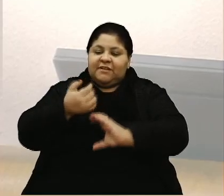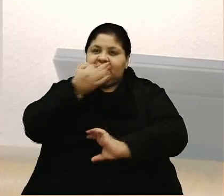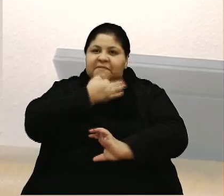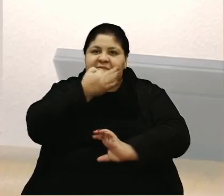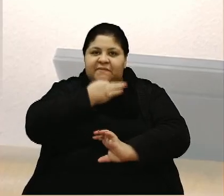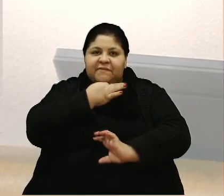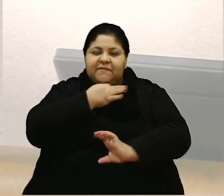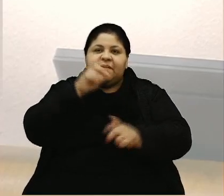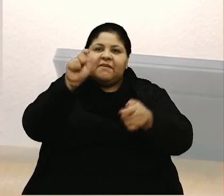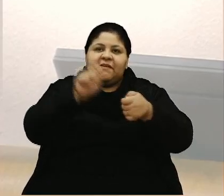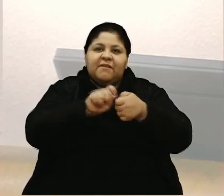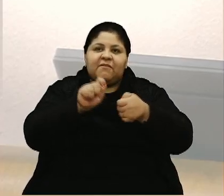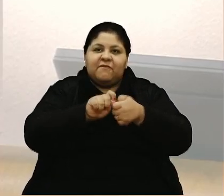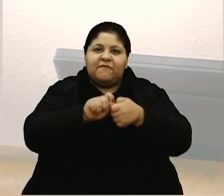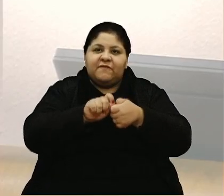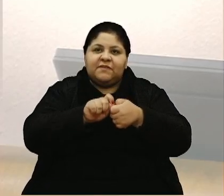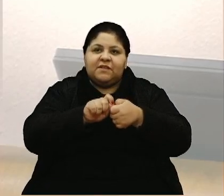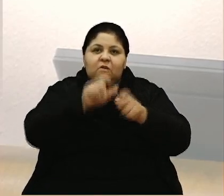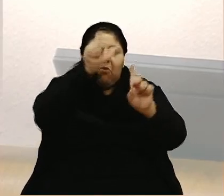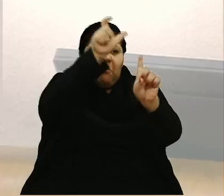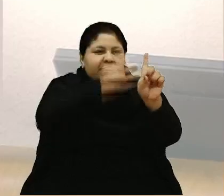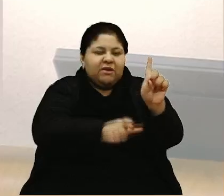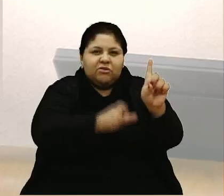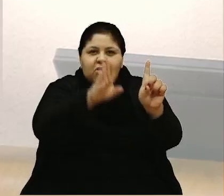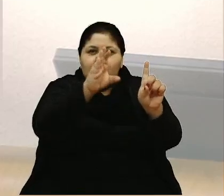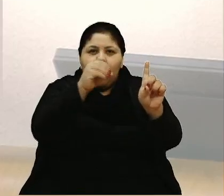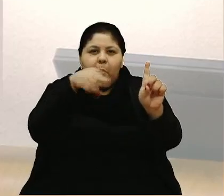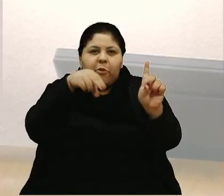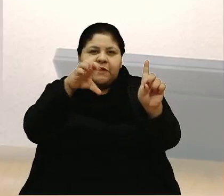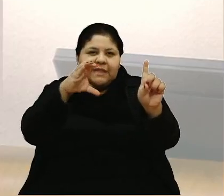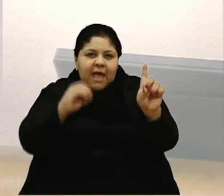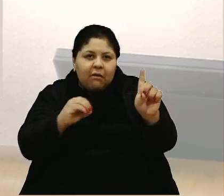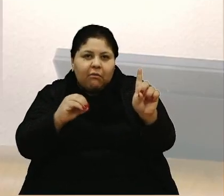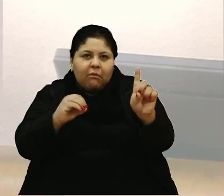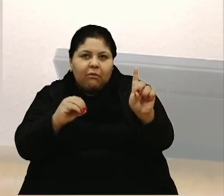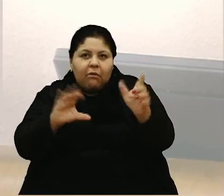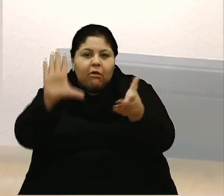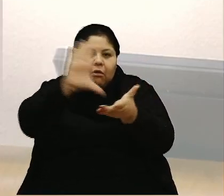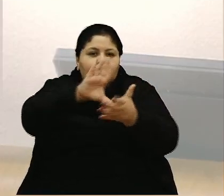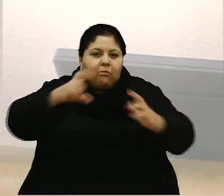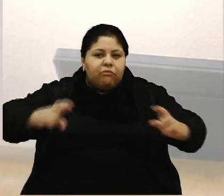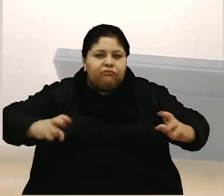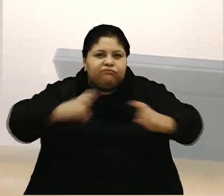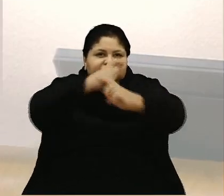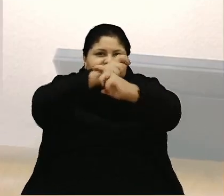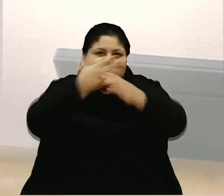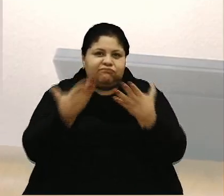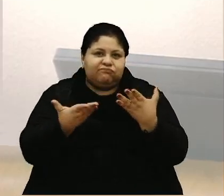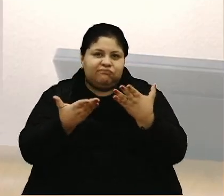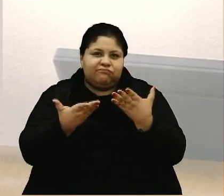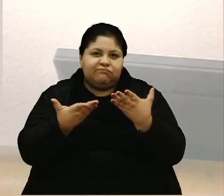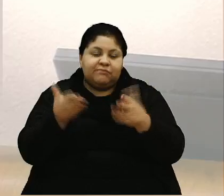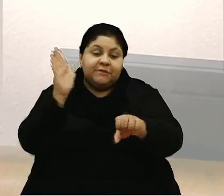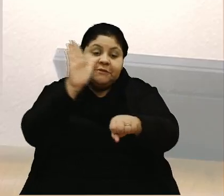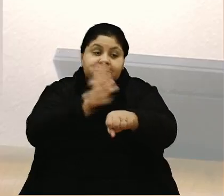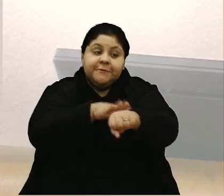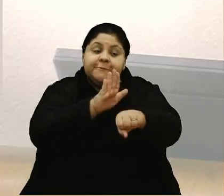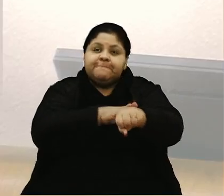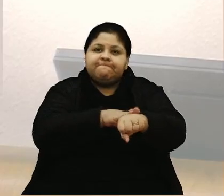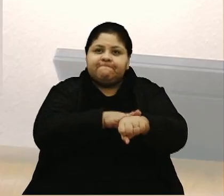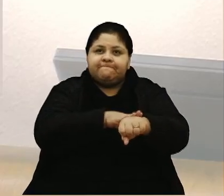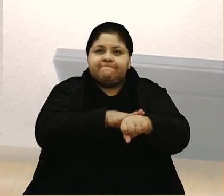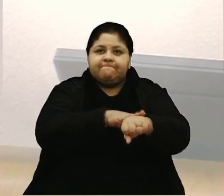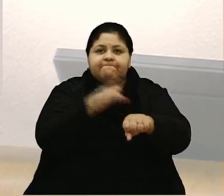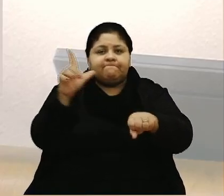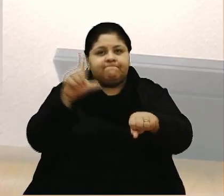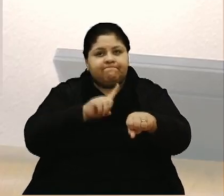E aí fizeram um boneco dele e foram para a Praça Dante. E aí acaba, né, que nesse momento,